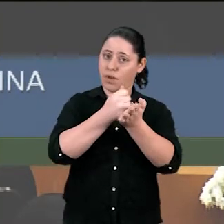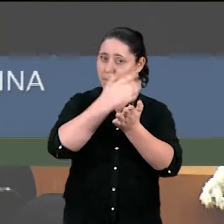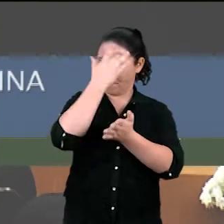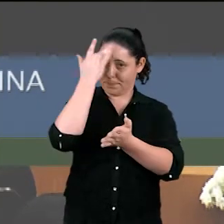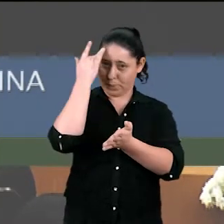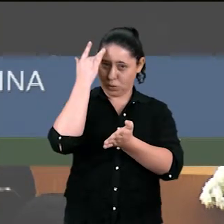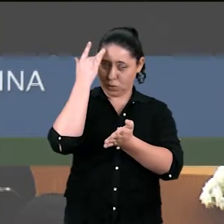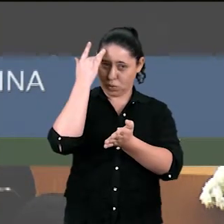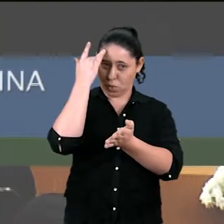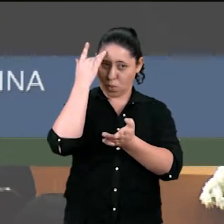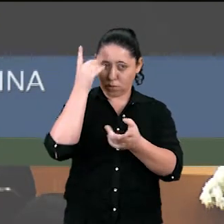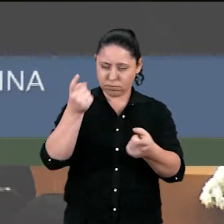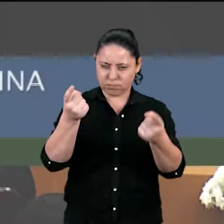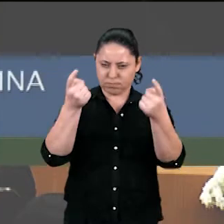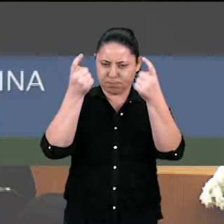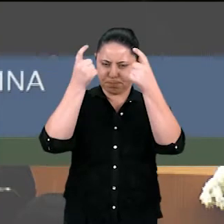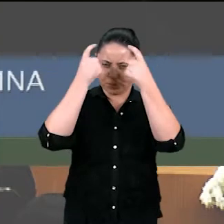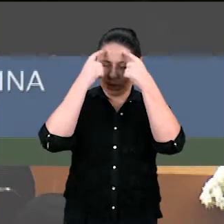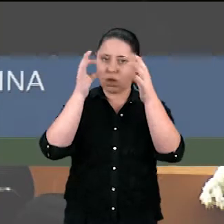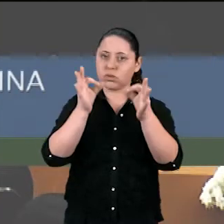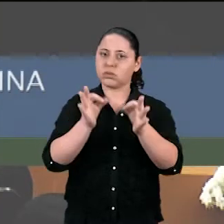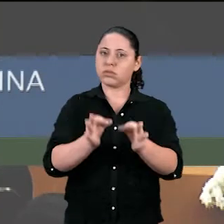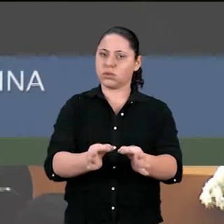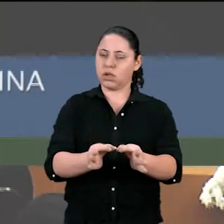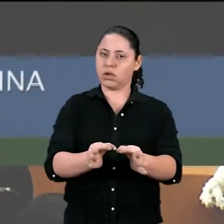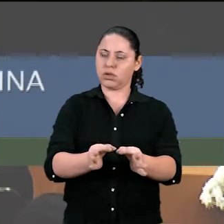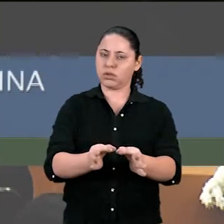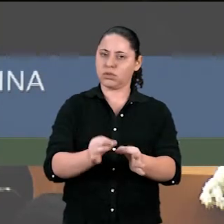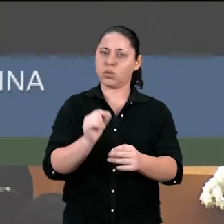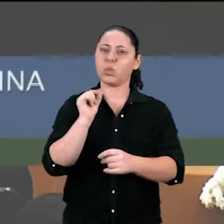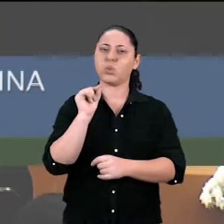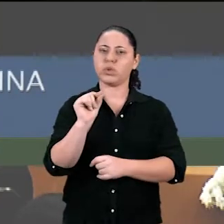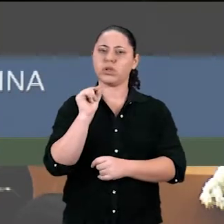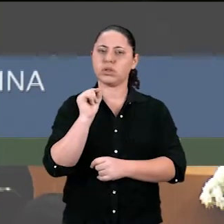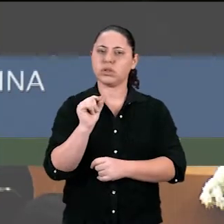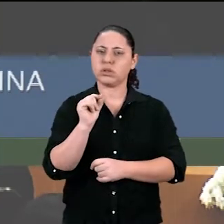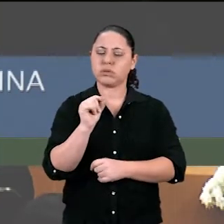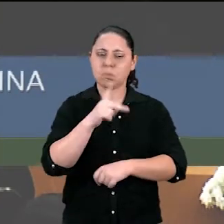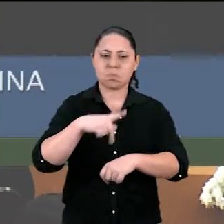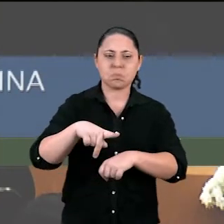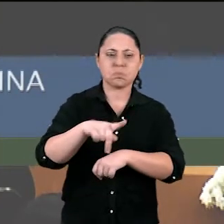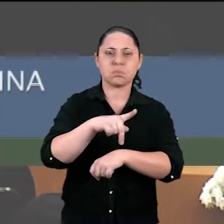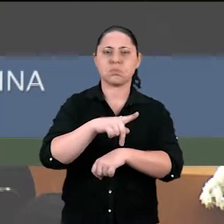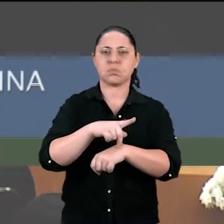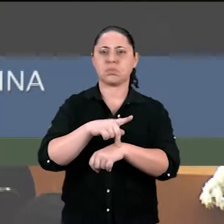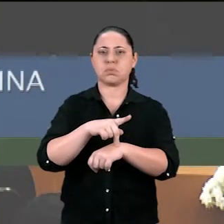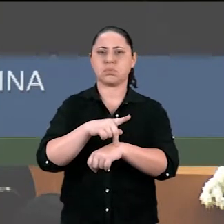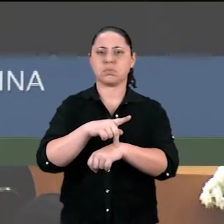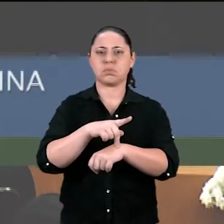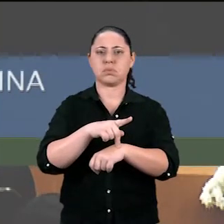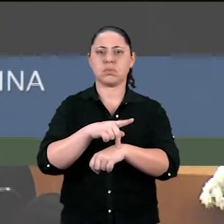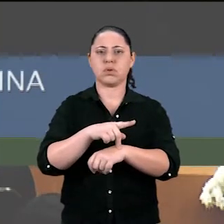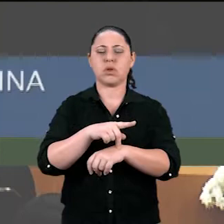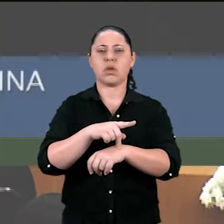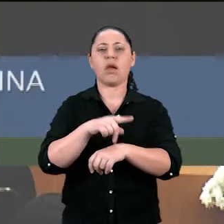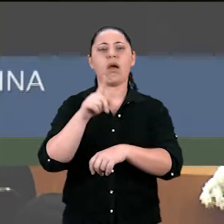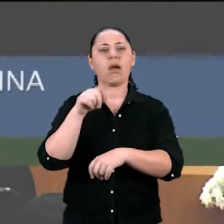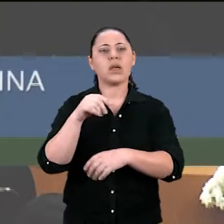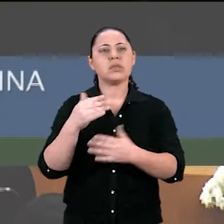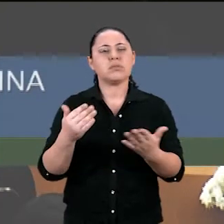a um raciocínio adequado para o país.